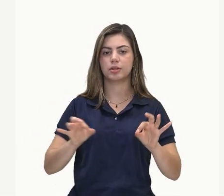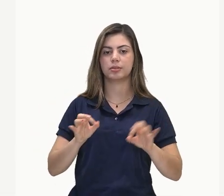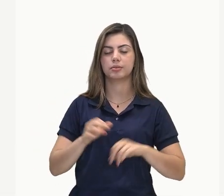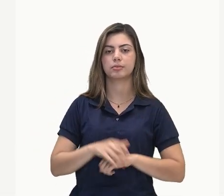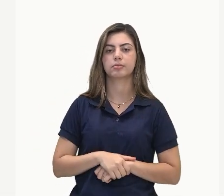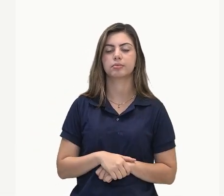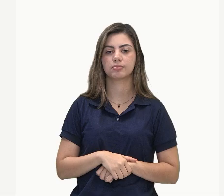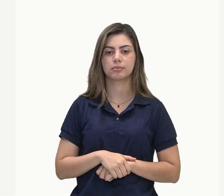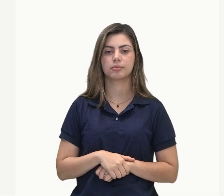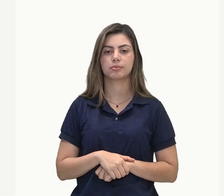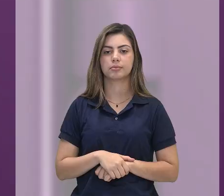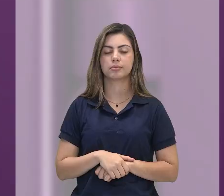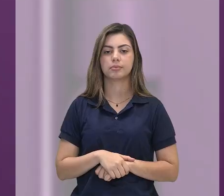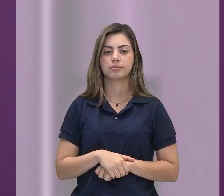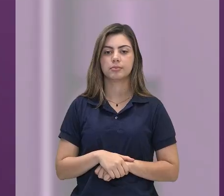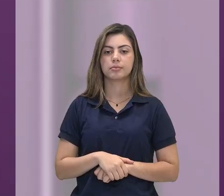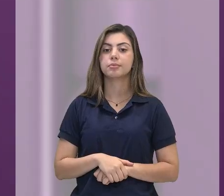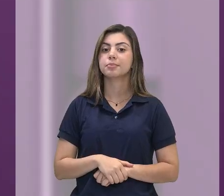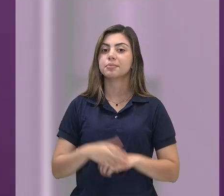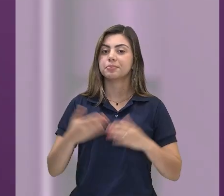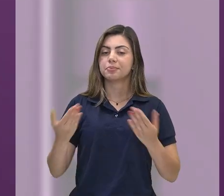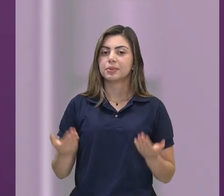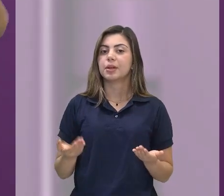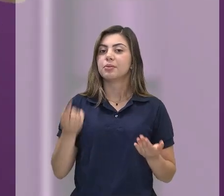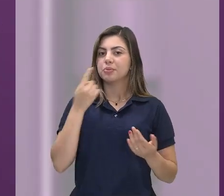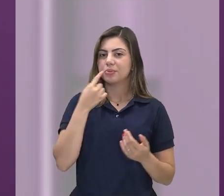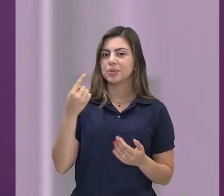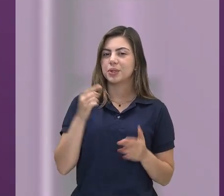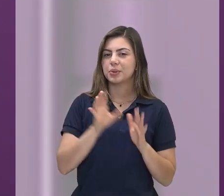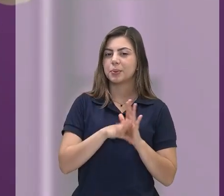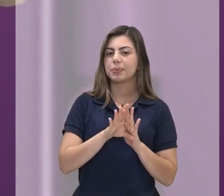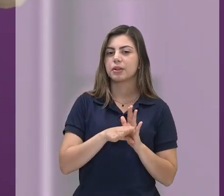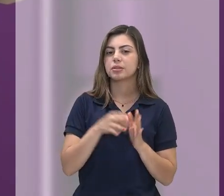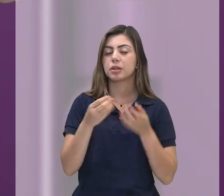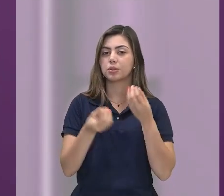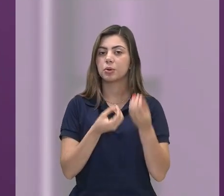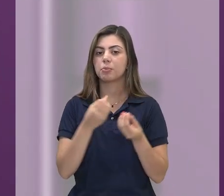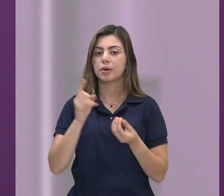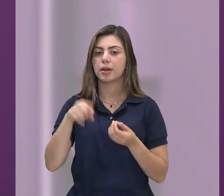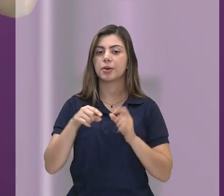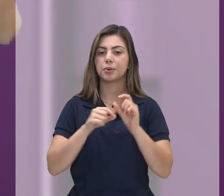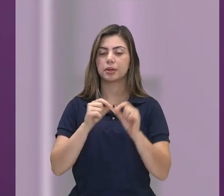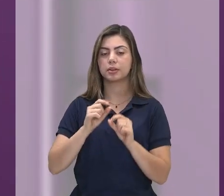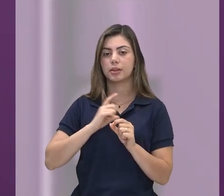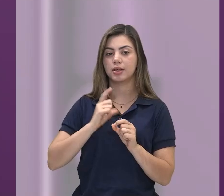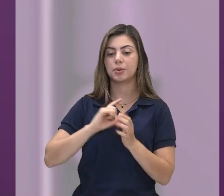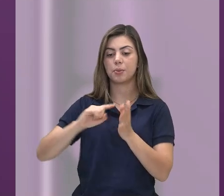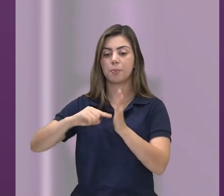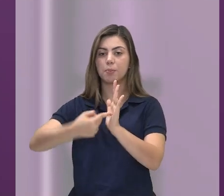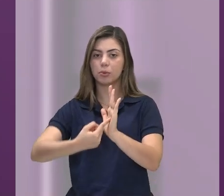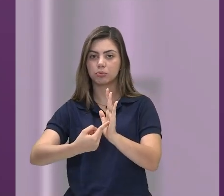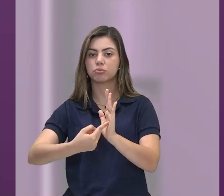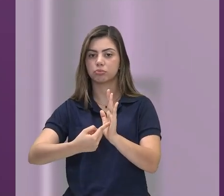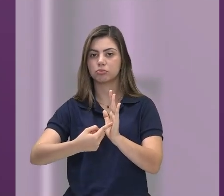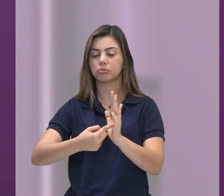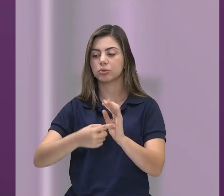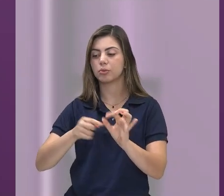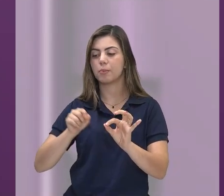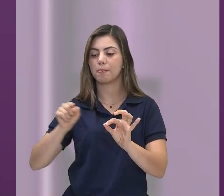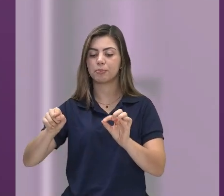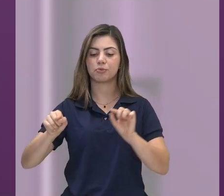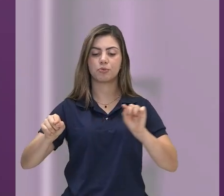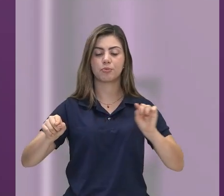Então, pela definição que nós temos aqui, né, ele é um segmento que sai de um ponto ao ponto oposto